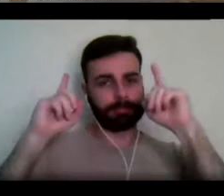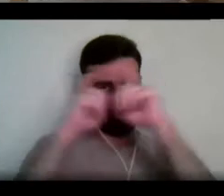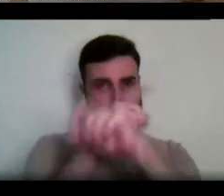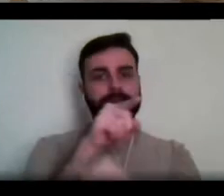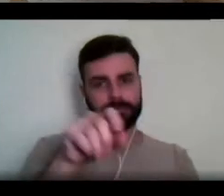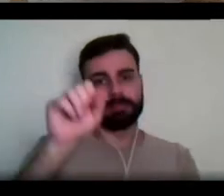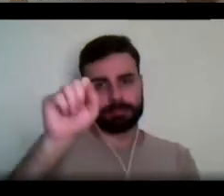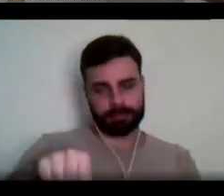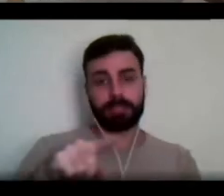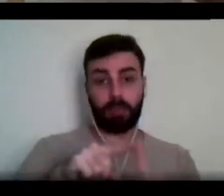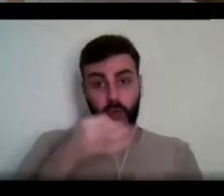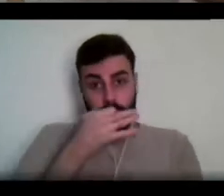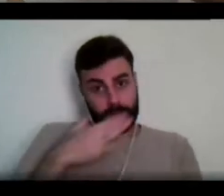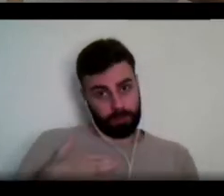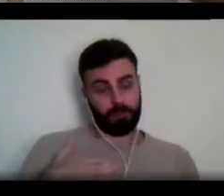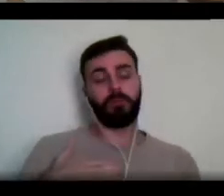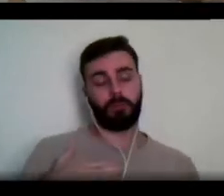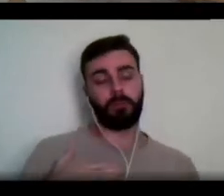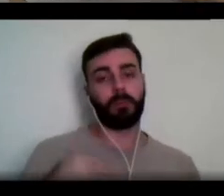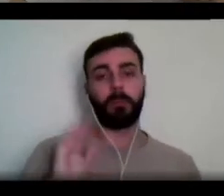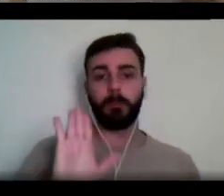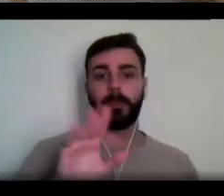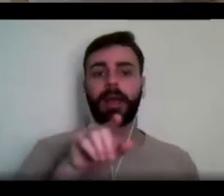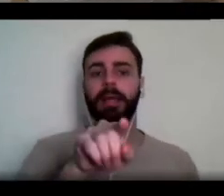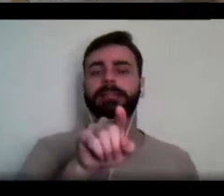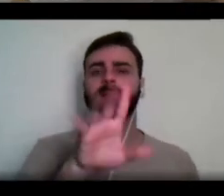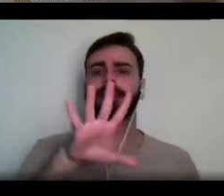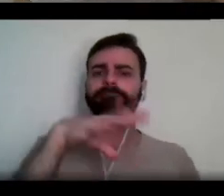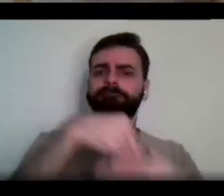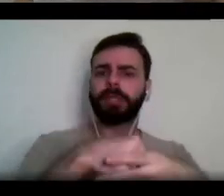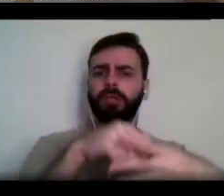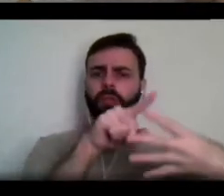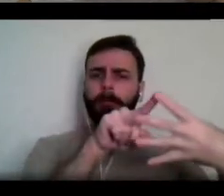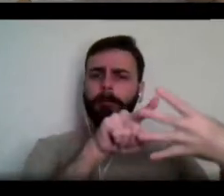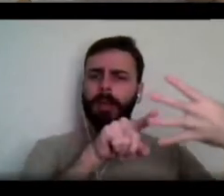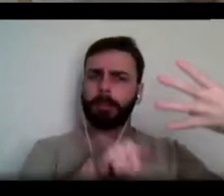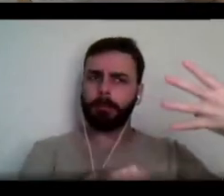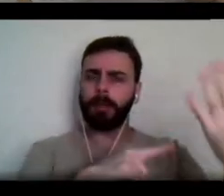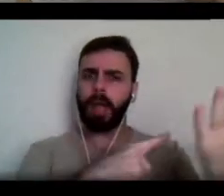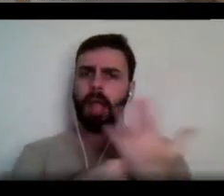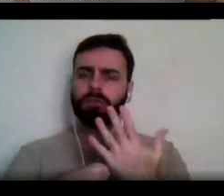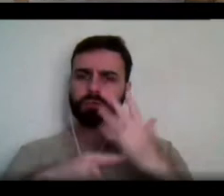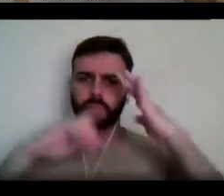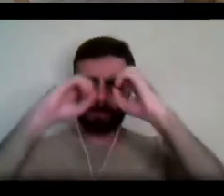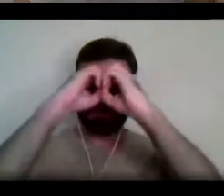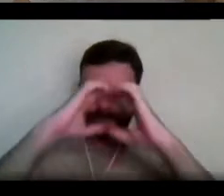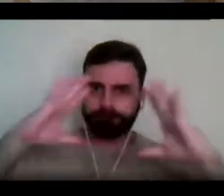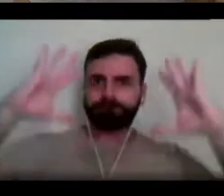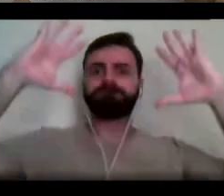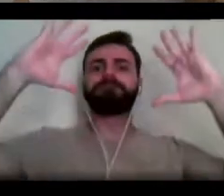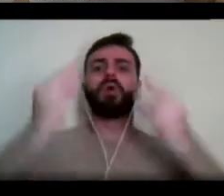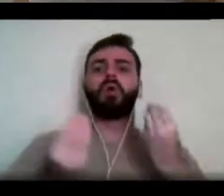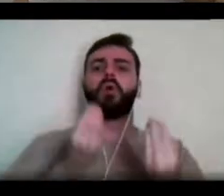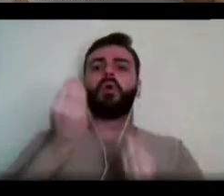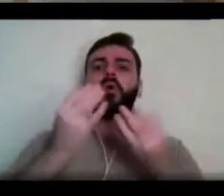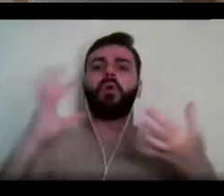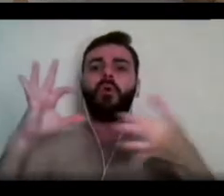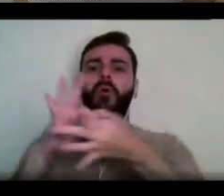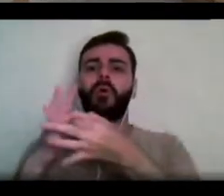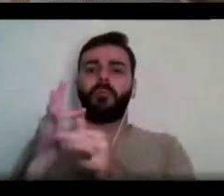minha opinião, mas você consegue pensar na situação física quando você vê o